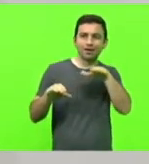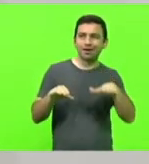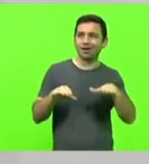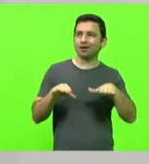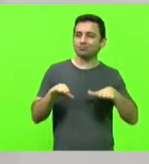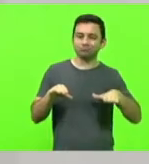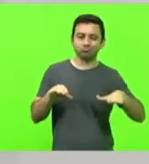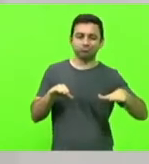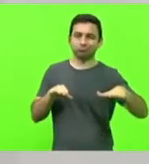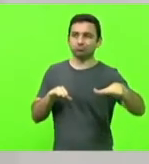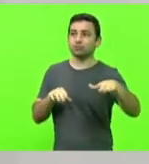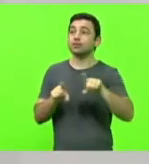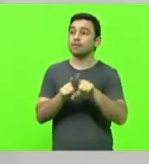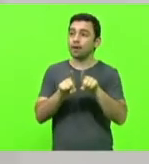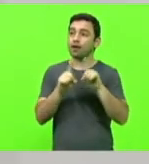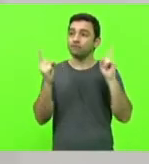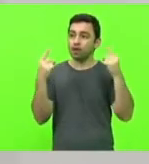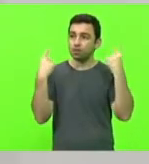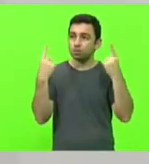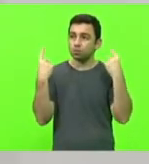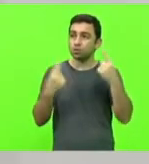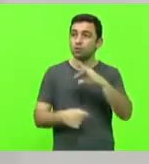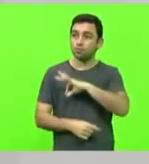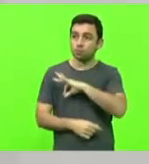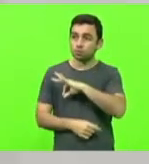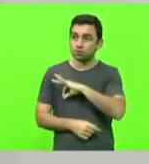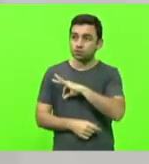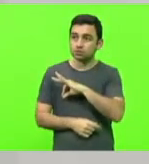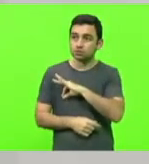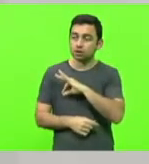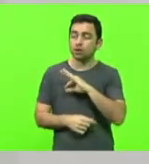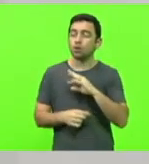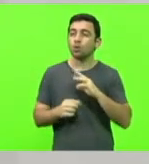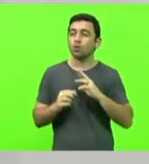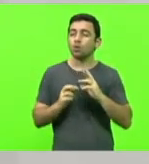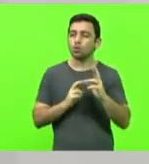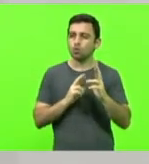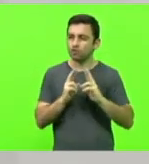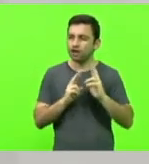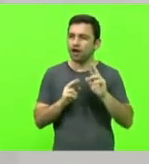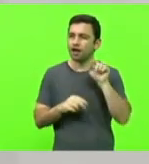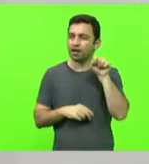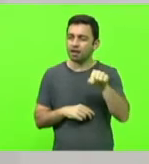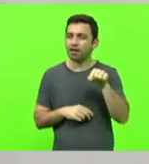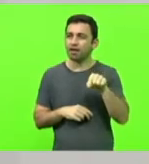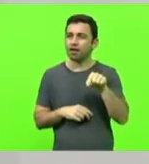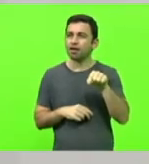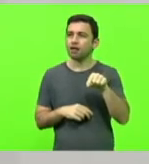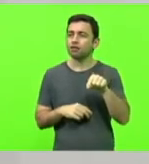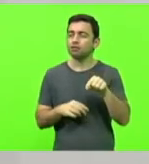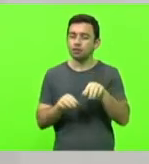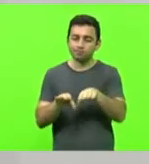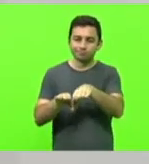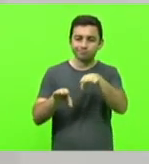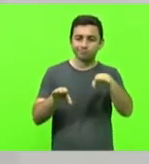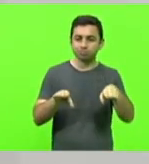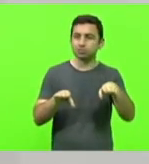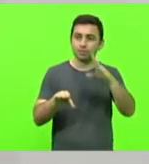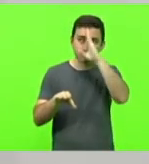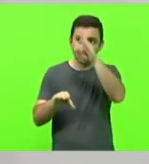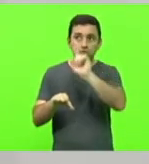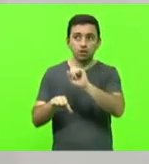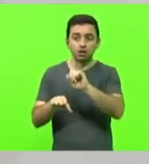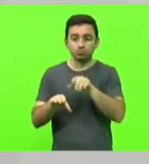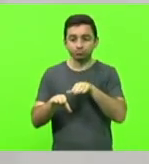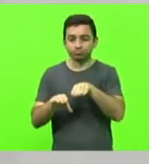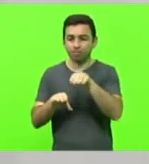até as viaturas da Polícia Rodoviária Federal têm que transitar no acostamento, porque não tem como passar na